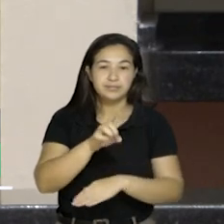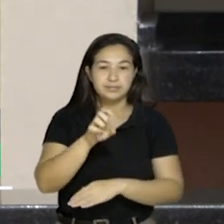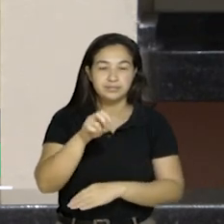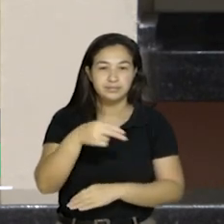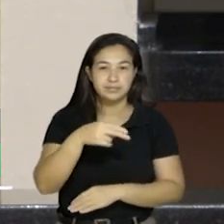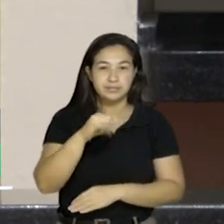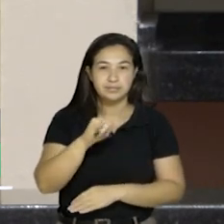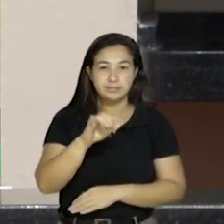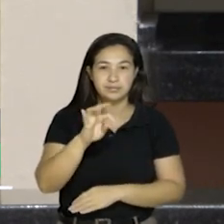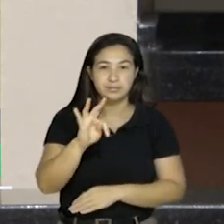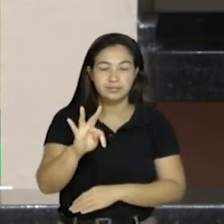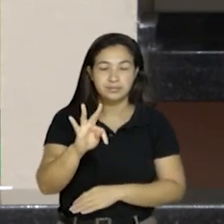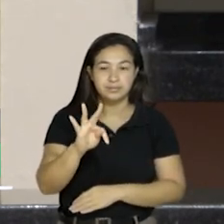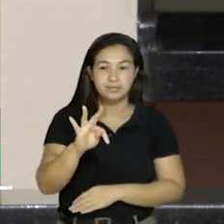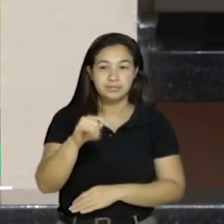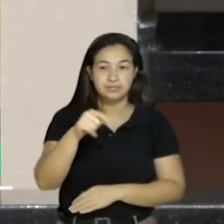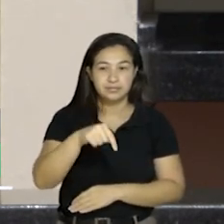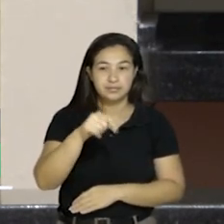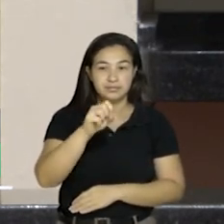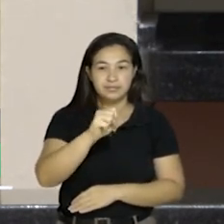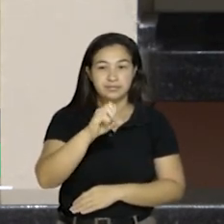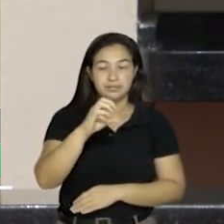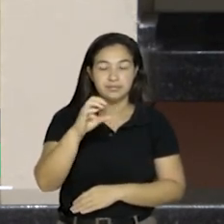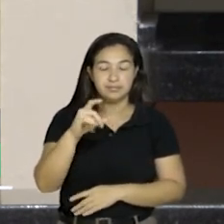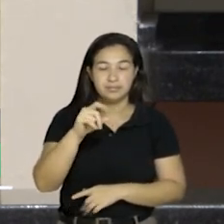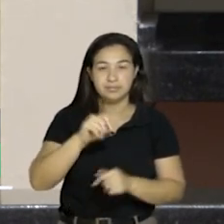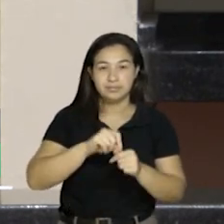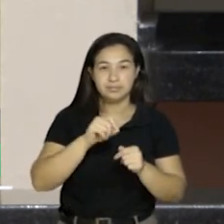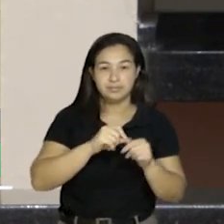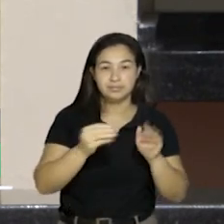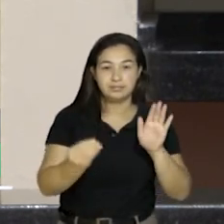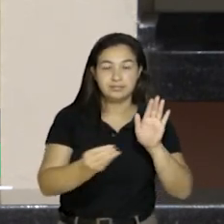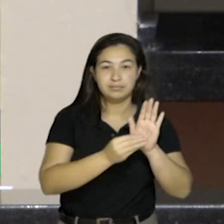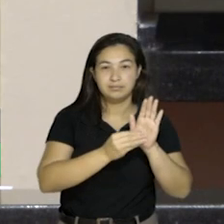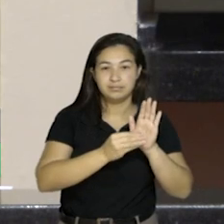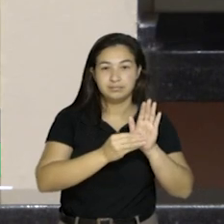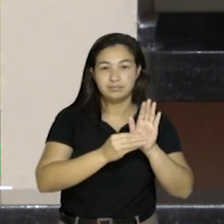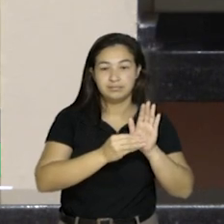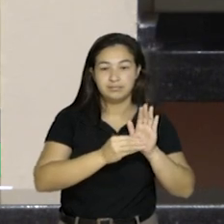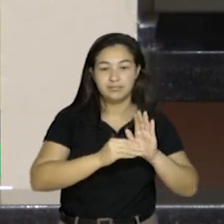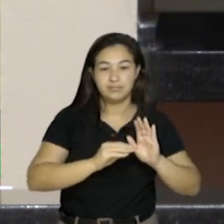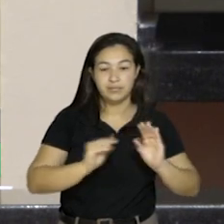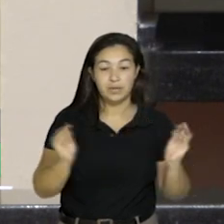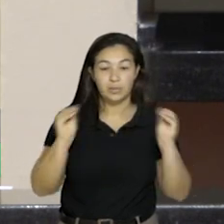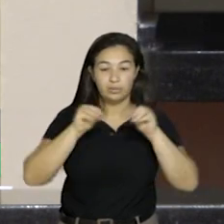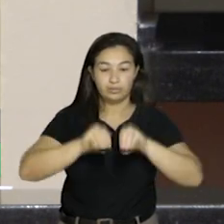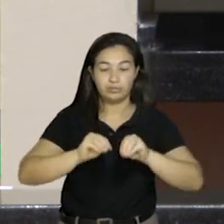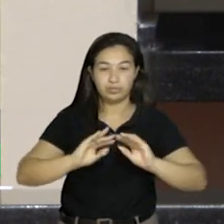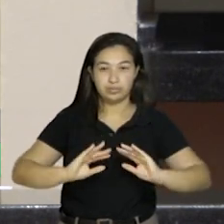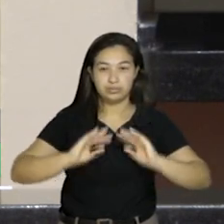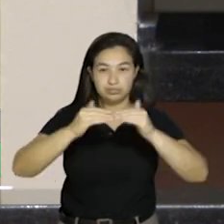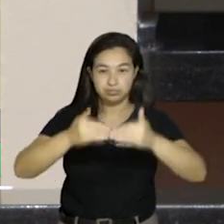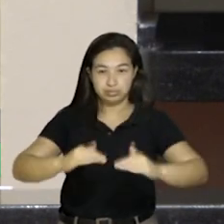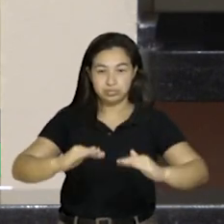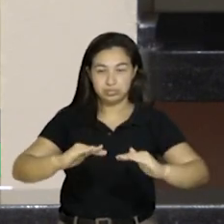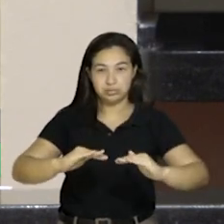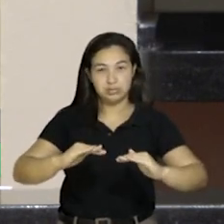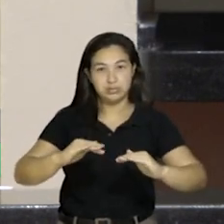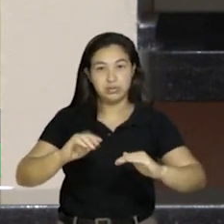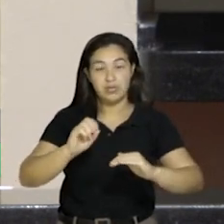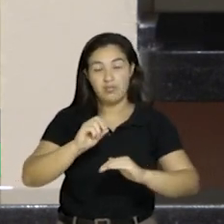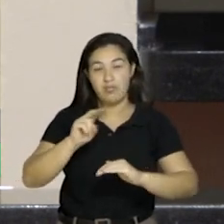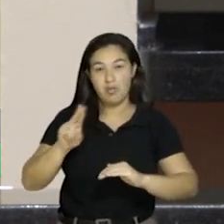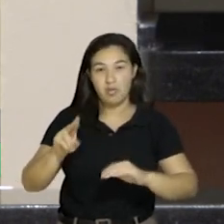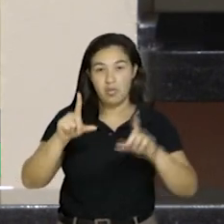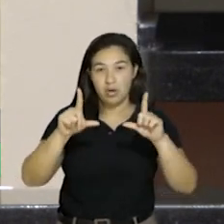que em Santa Catarina seja instaladas lombadas eletrônicas ou redutores de